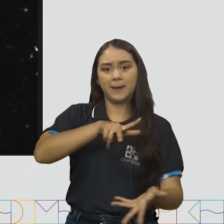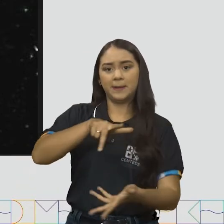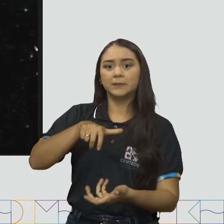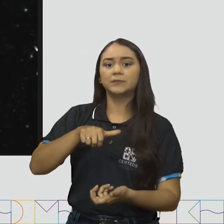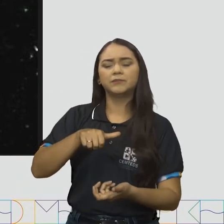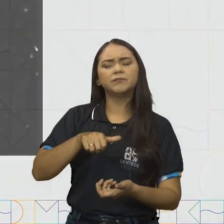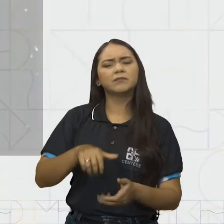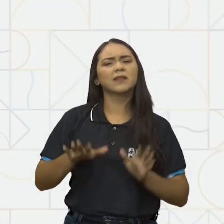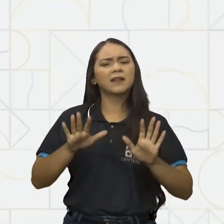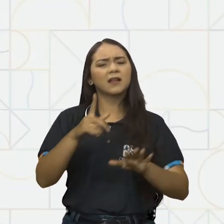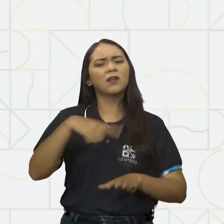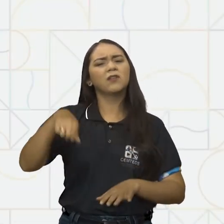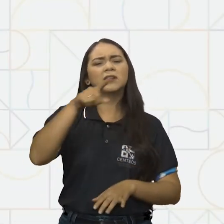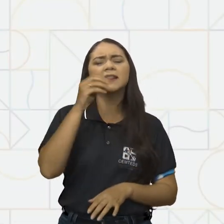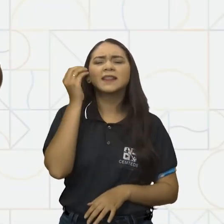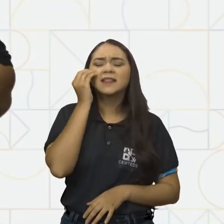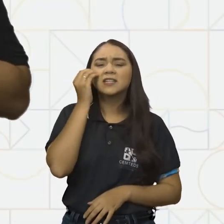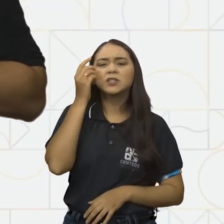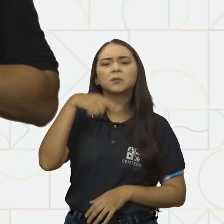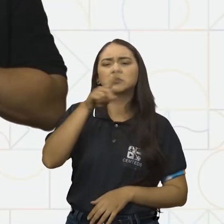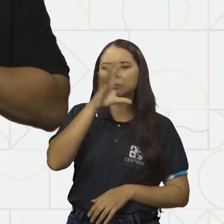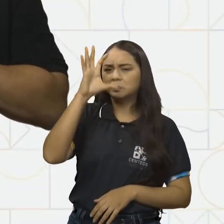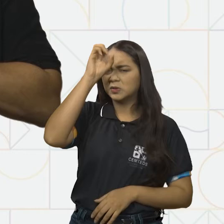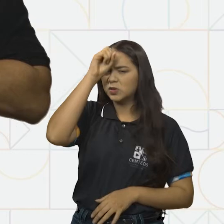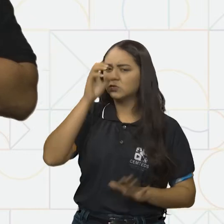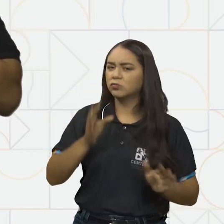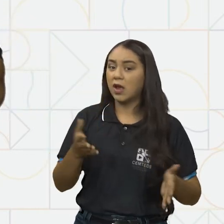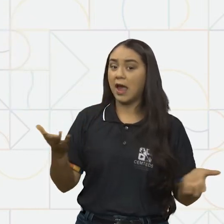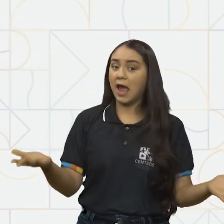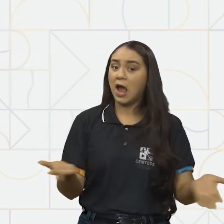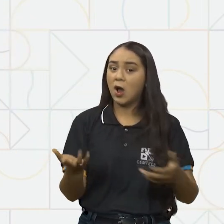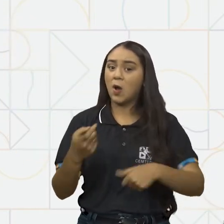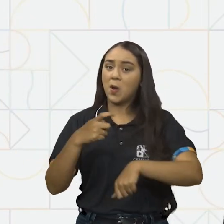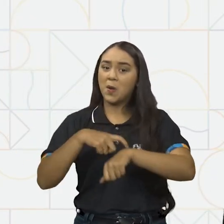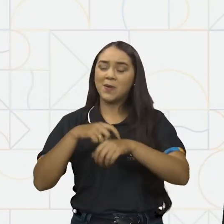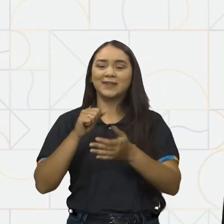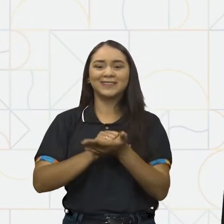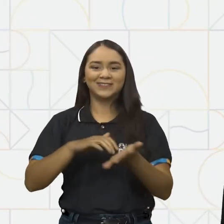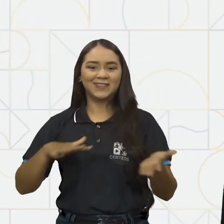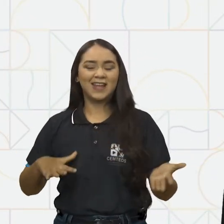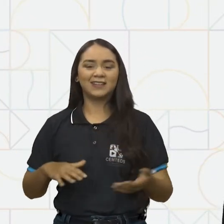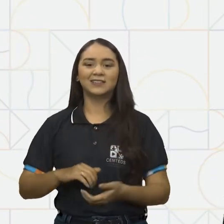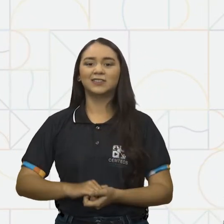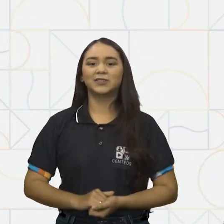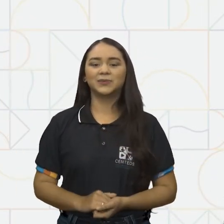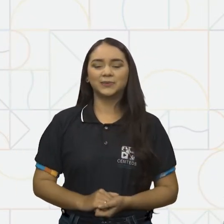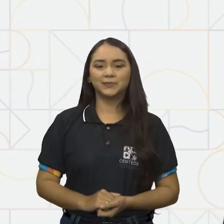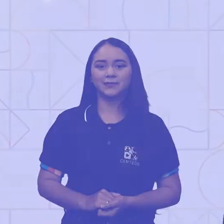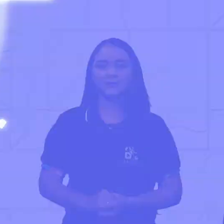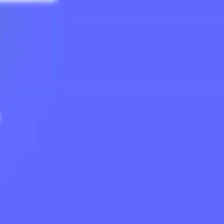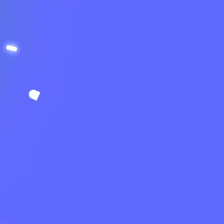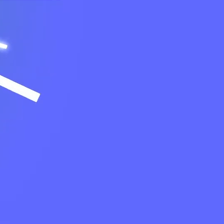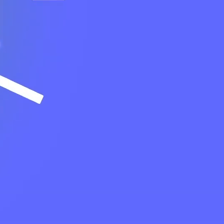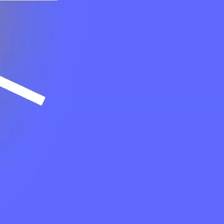em órbita na Terra. E que tal você testar o aprendizado de hoje? Dedique-se comigo na hora da atividade. Vamos